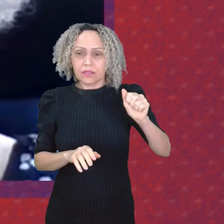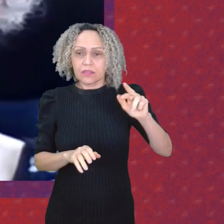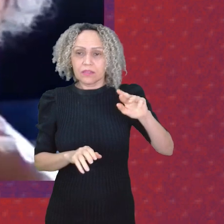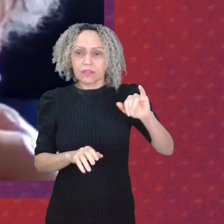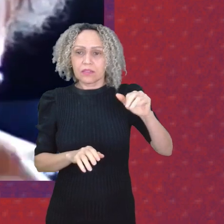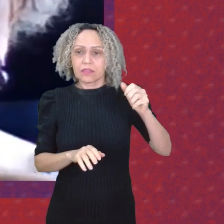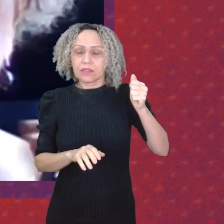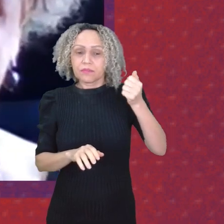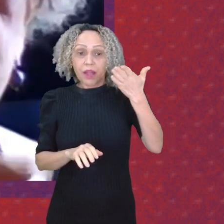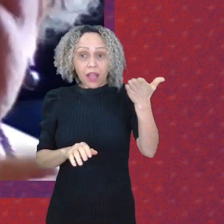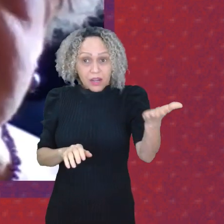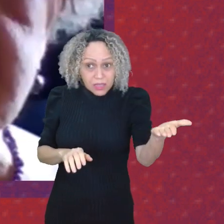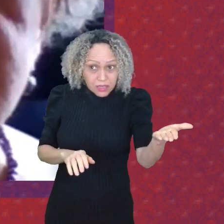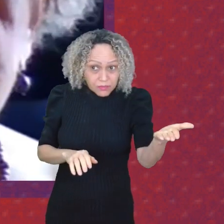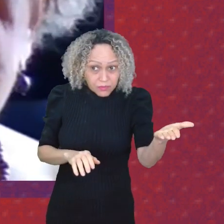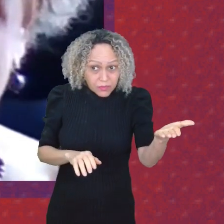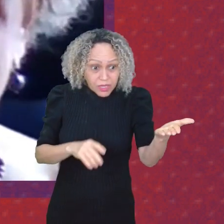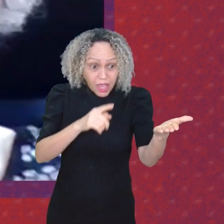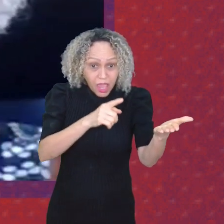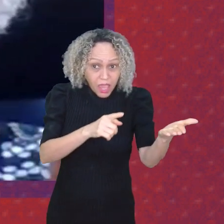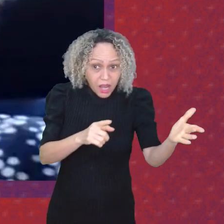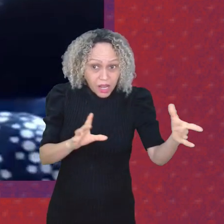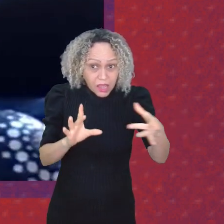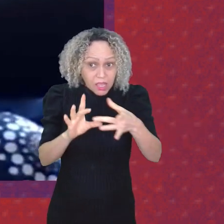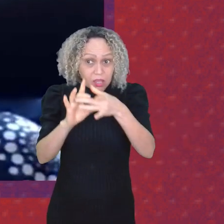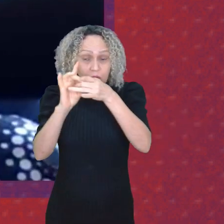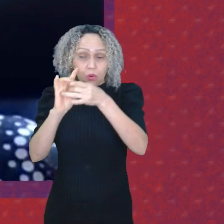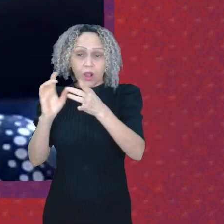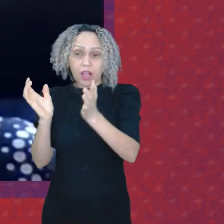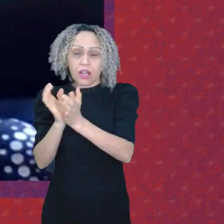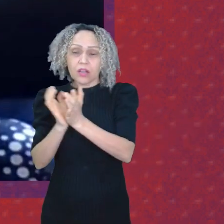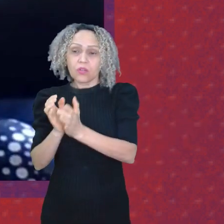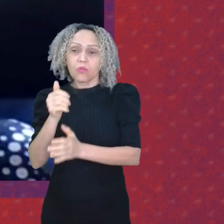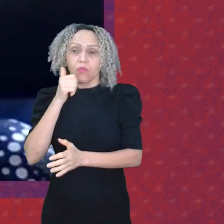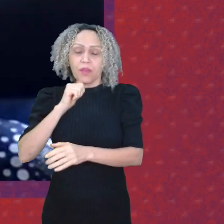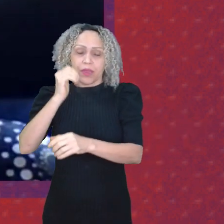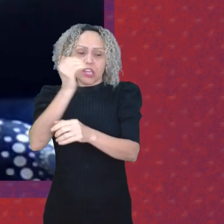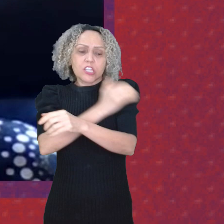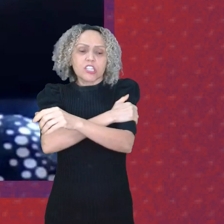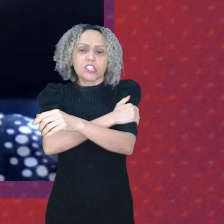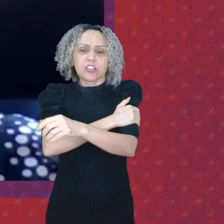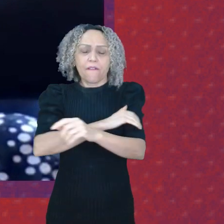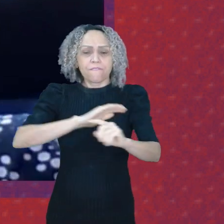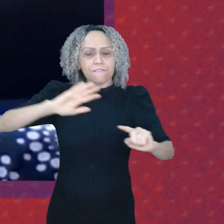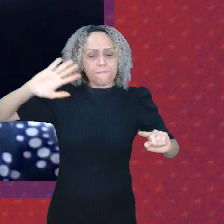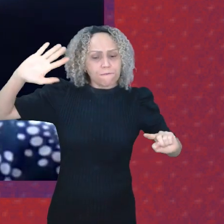se aliou a grupos feministas e fizeram uma denúncia